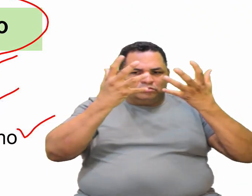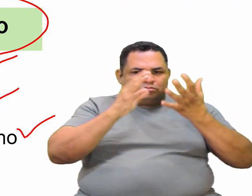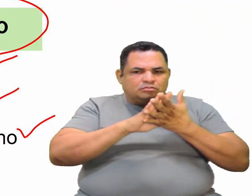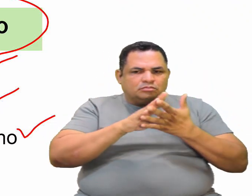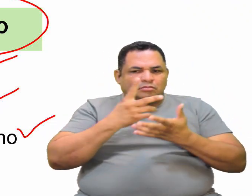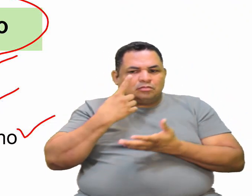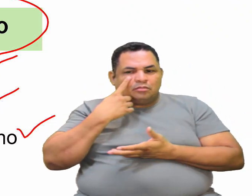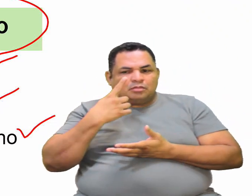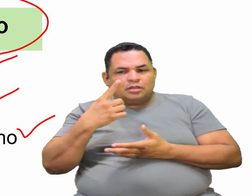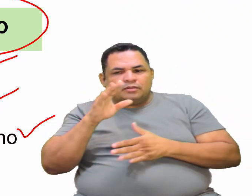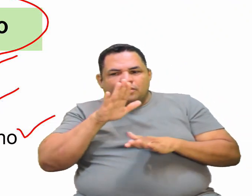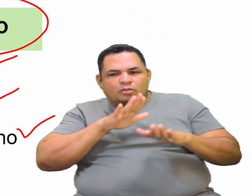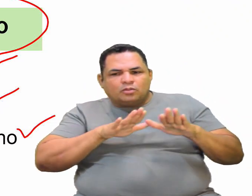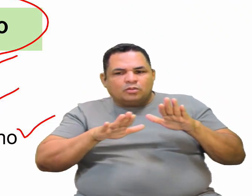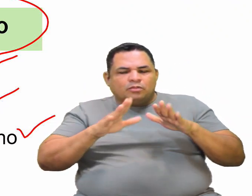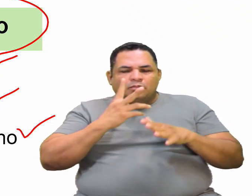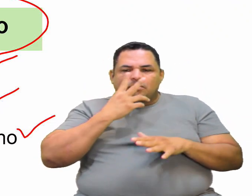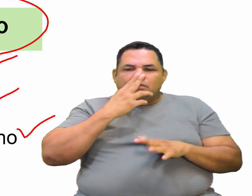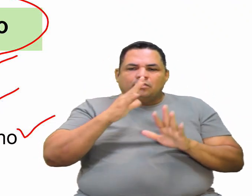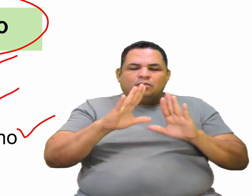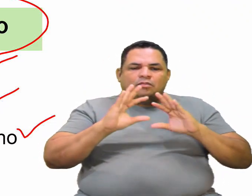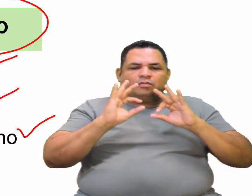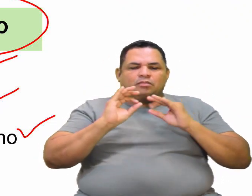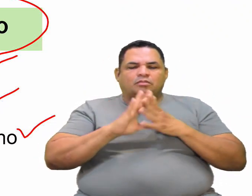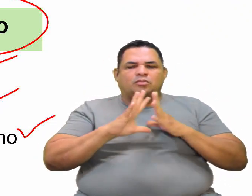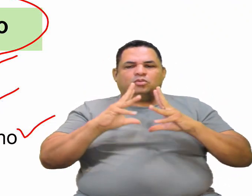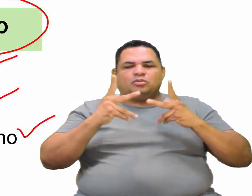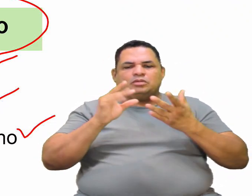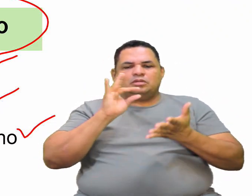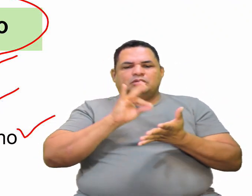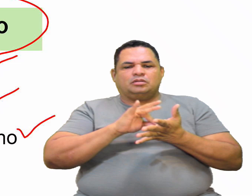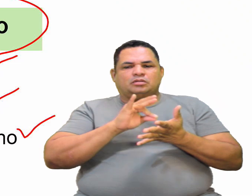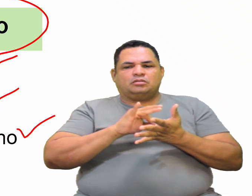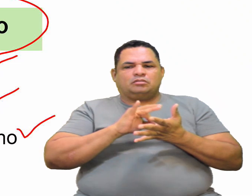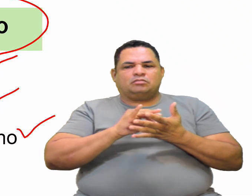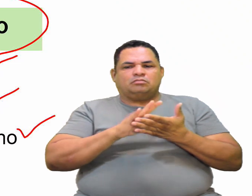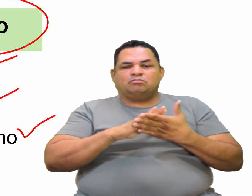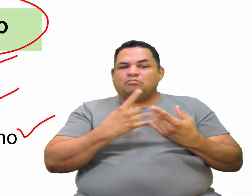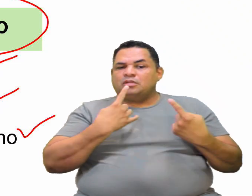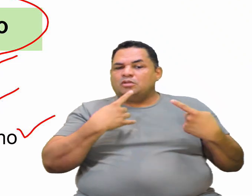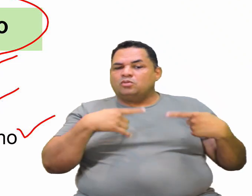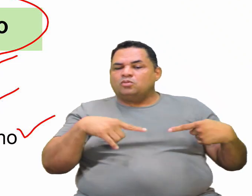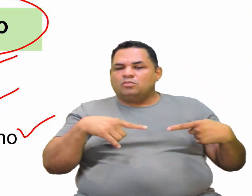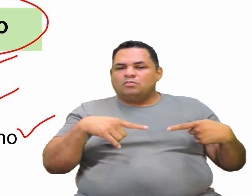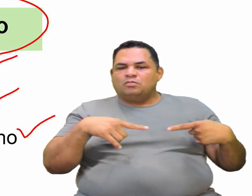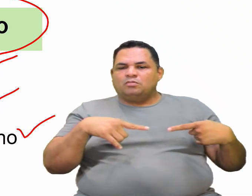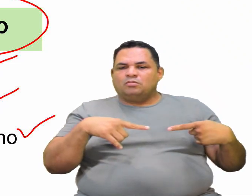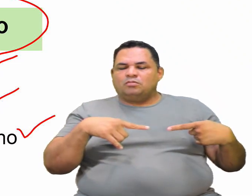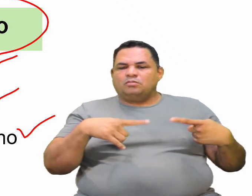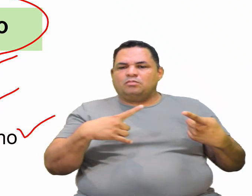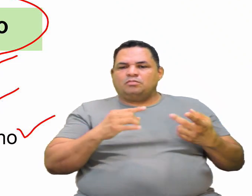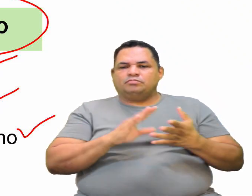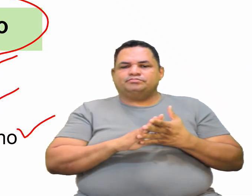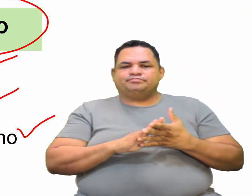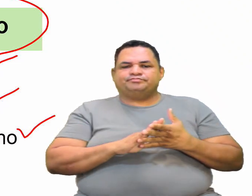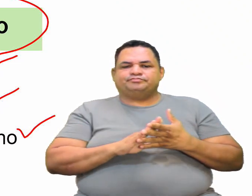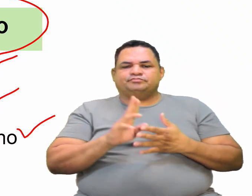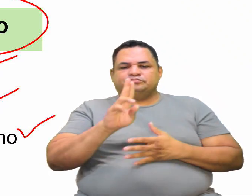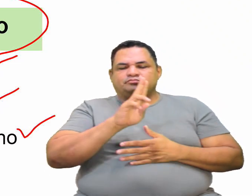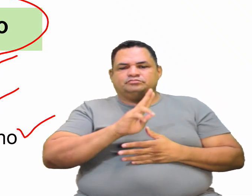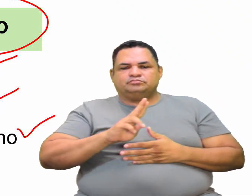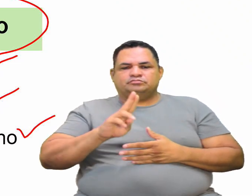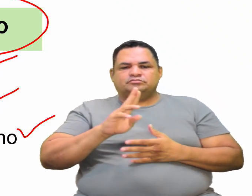tá fantasiado ali, parece com todo mundo, tá tudo certo. Mas, na verdade, ele é o inimigo, né? Então, as espécies que